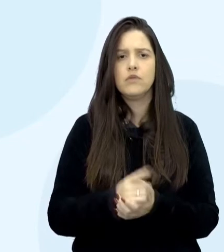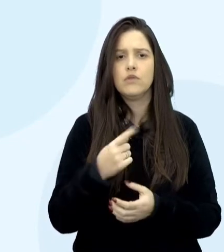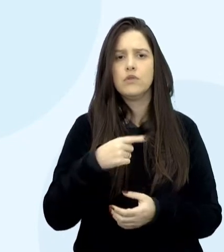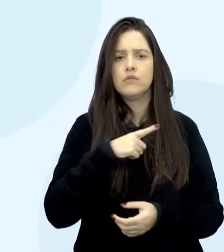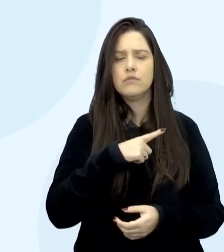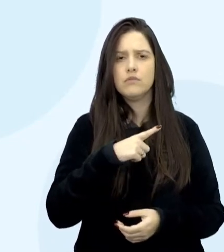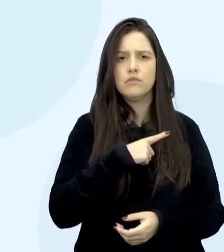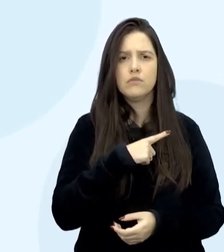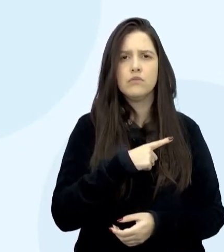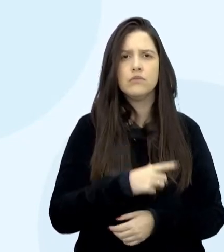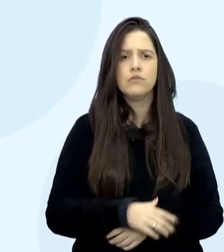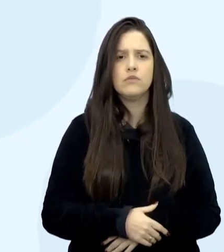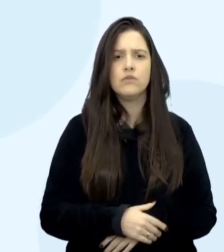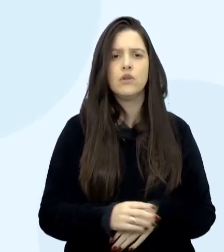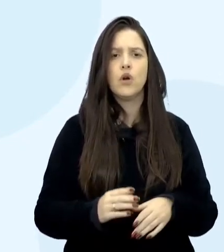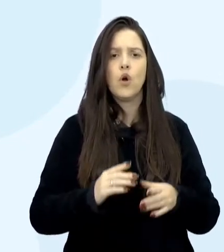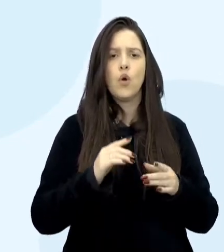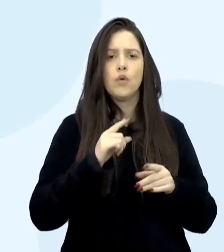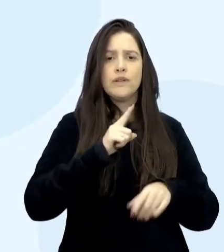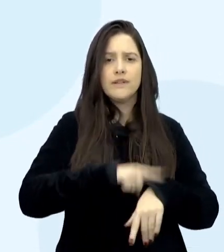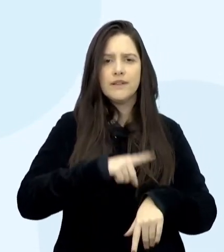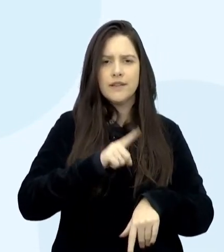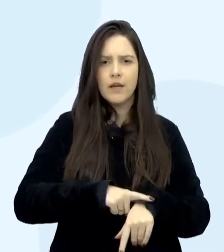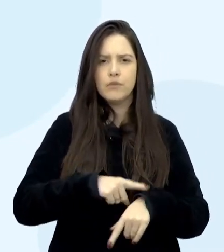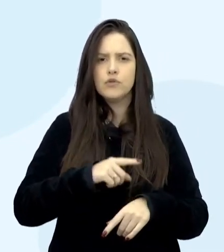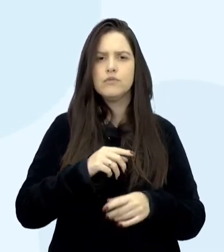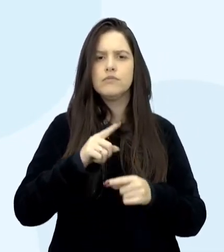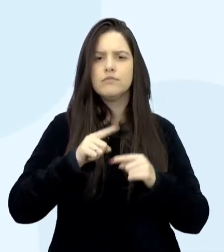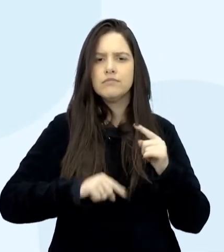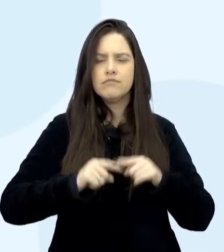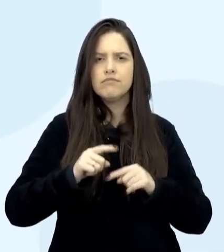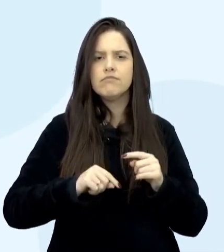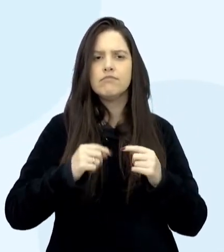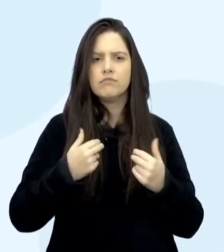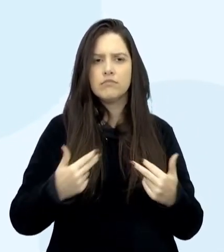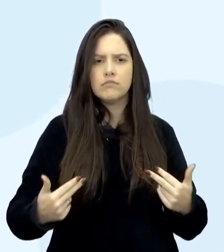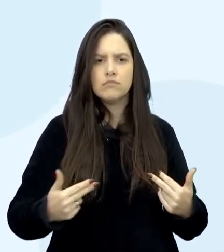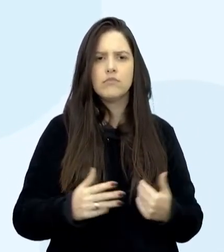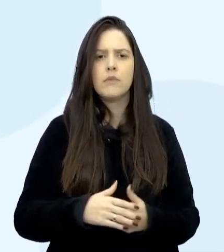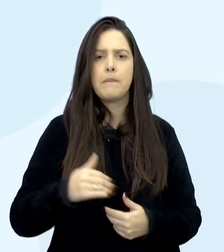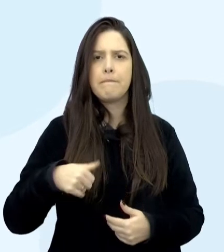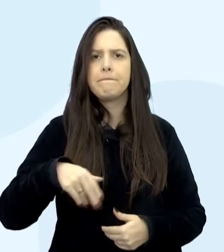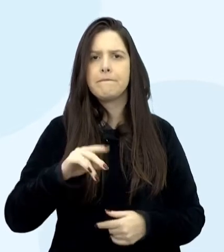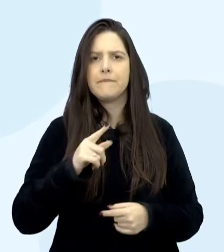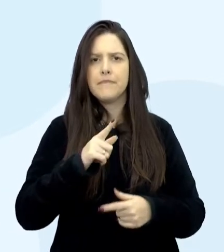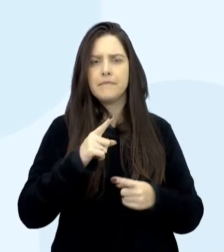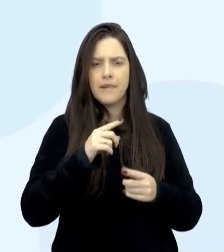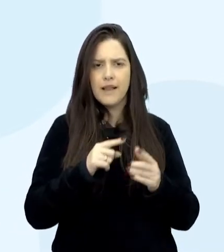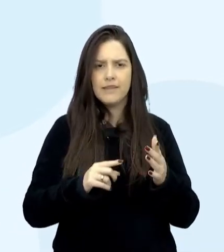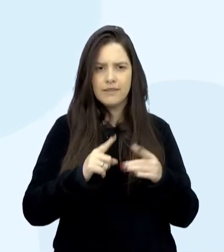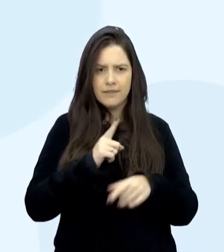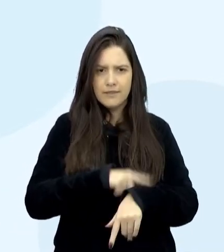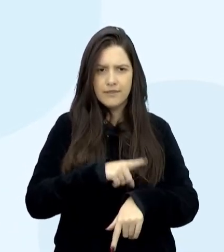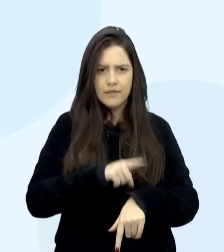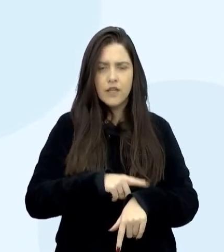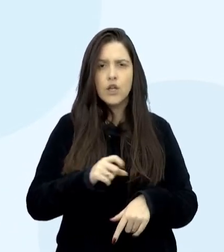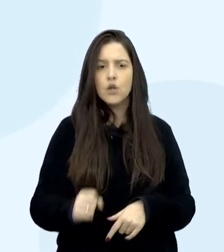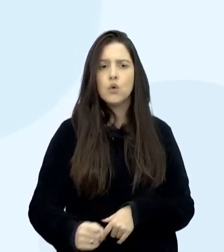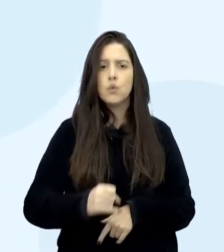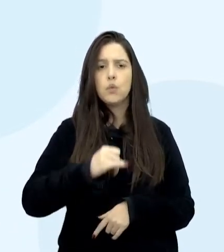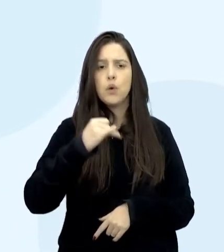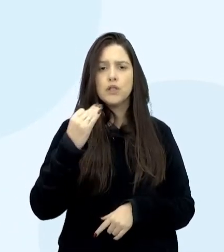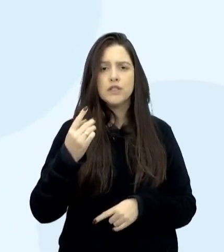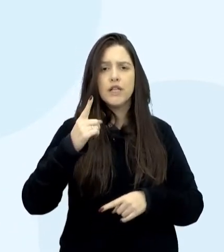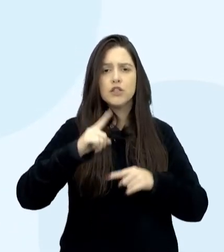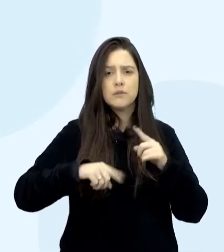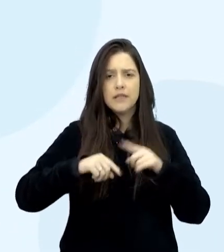aí um 100% de material. Então, a gente já determinou que a variável é tempo, vamos chamar de T, e a quantidade de material